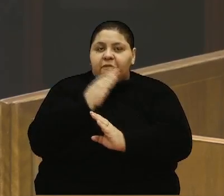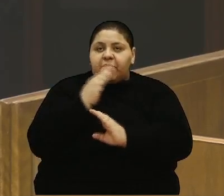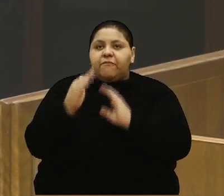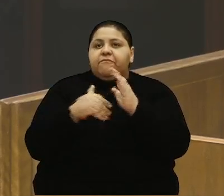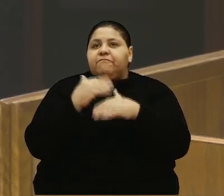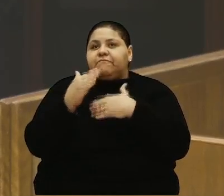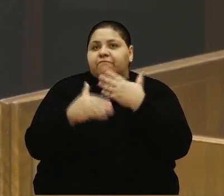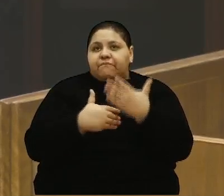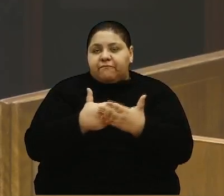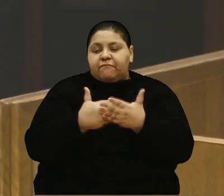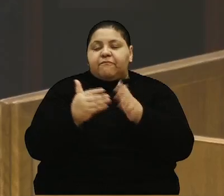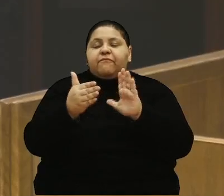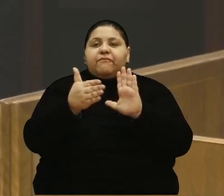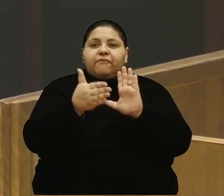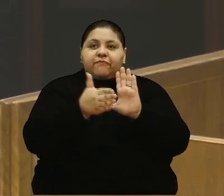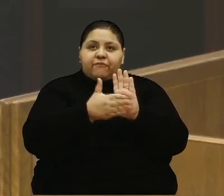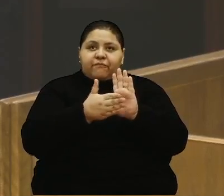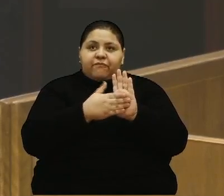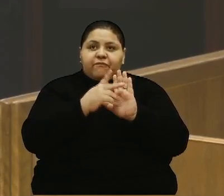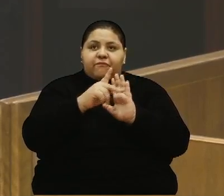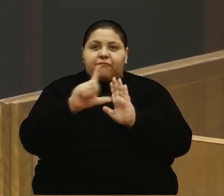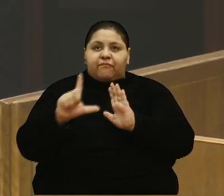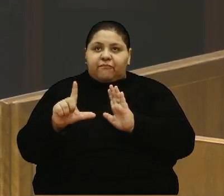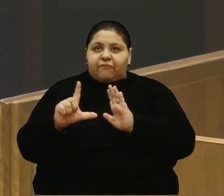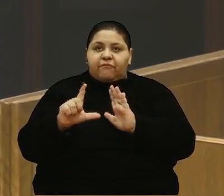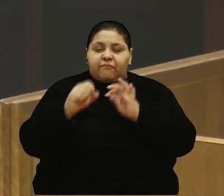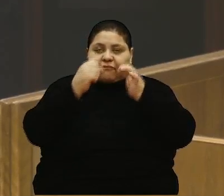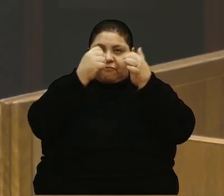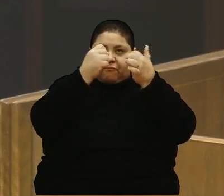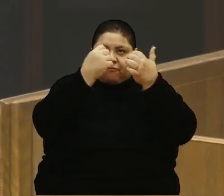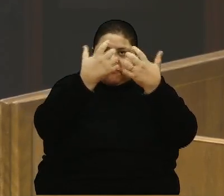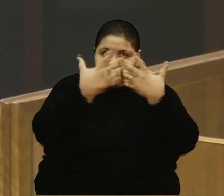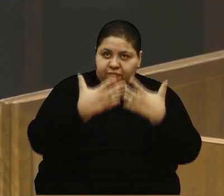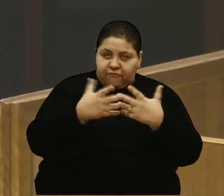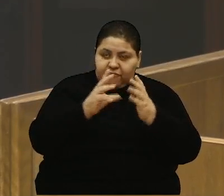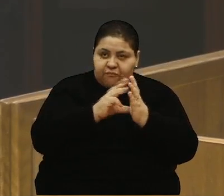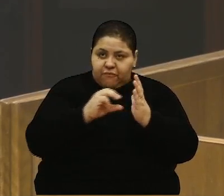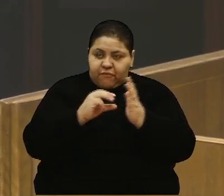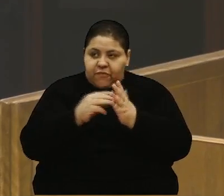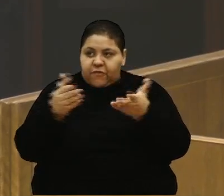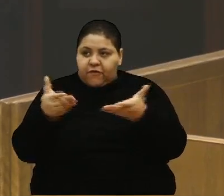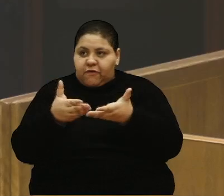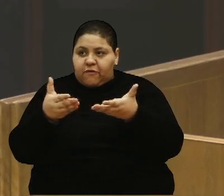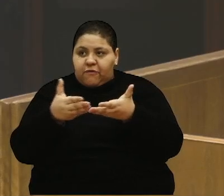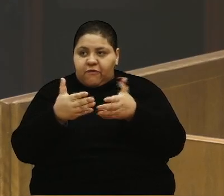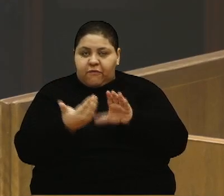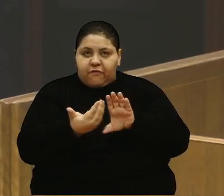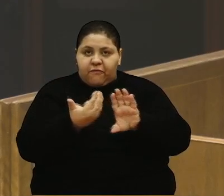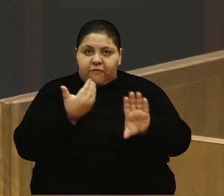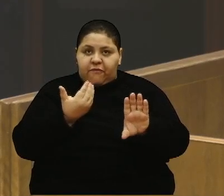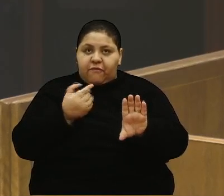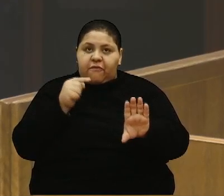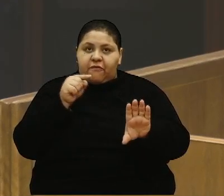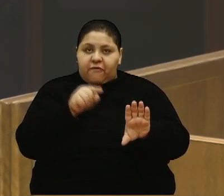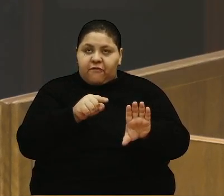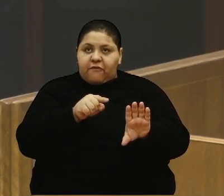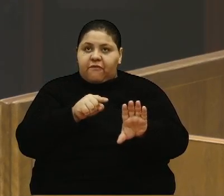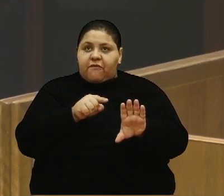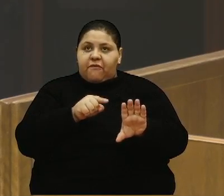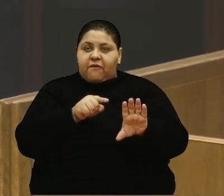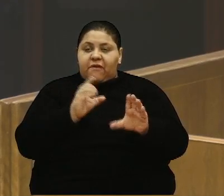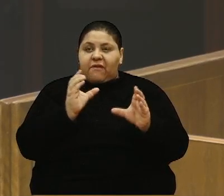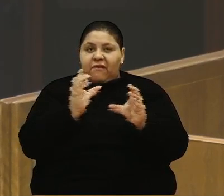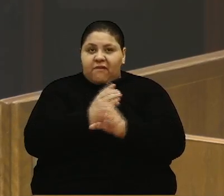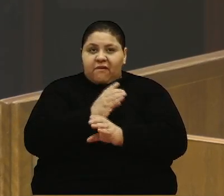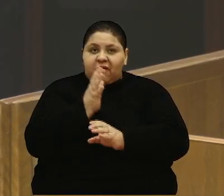processos. Proponentes do PL argumentam que o modelo atual de licenciamento é excessivamente complexo